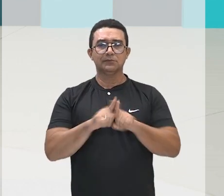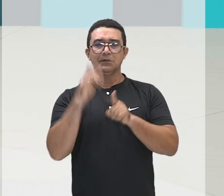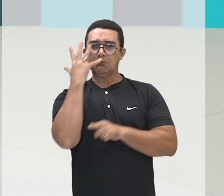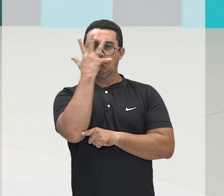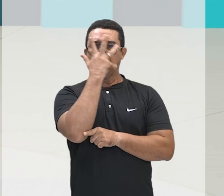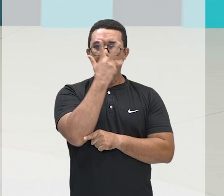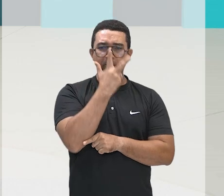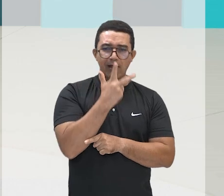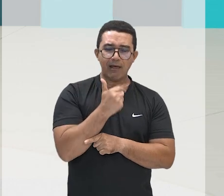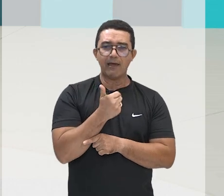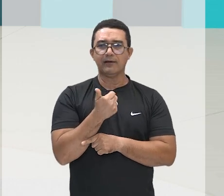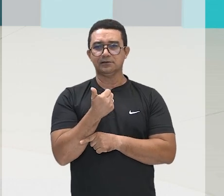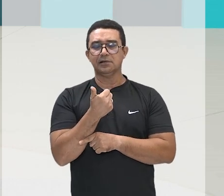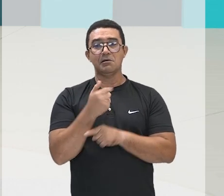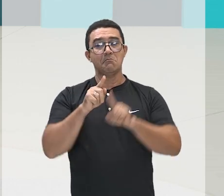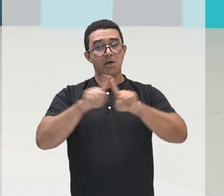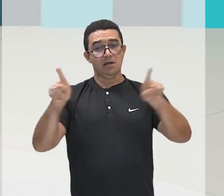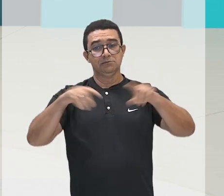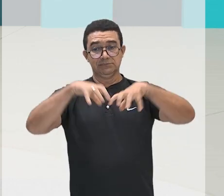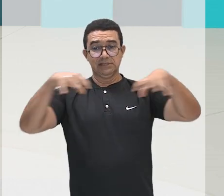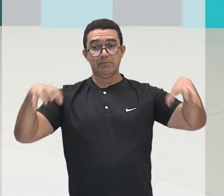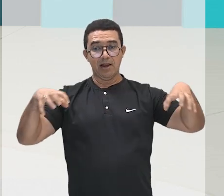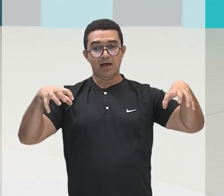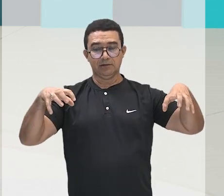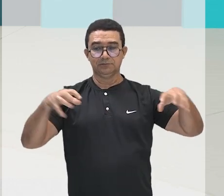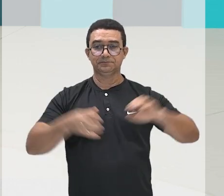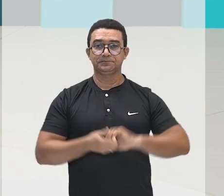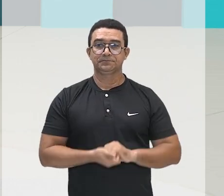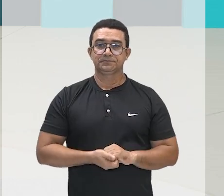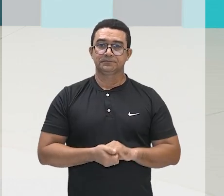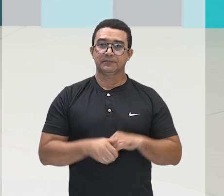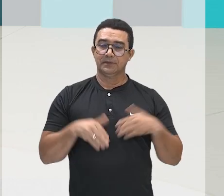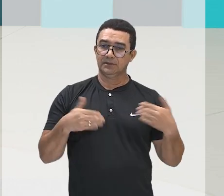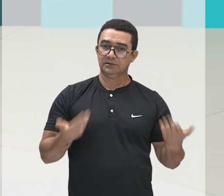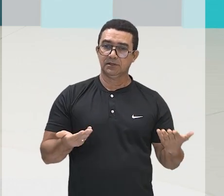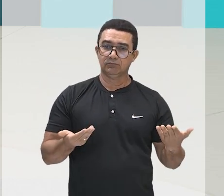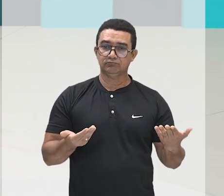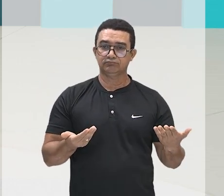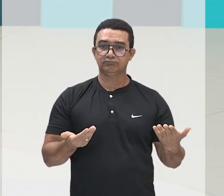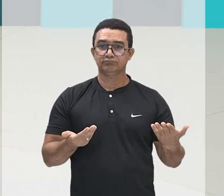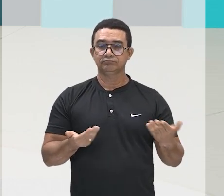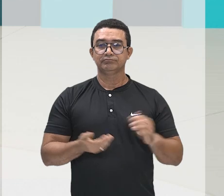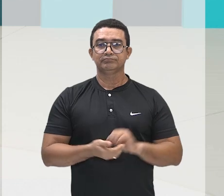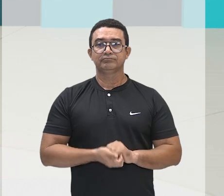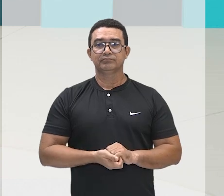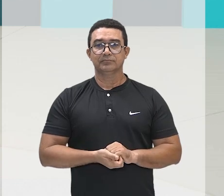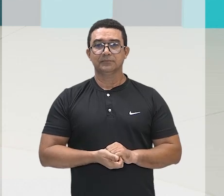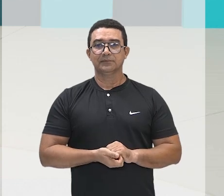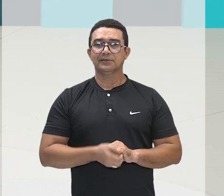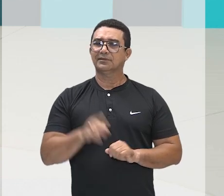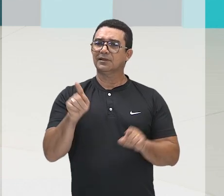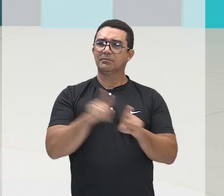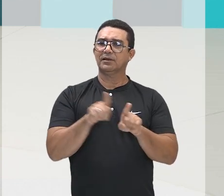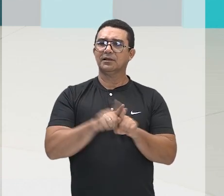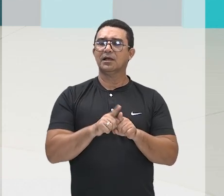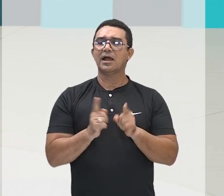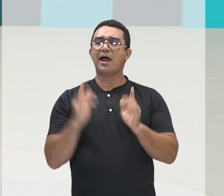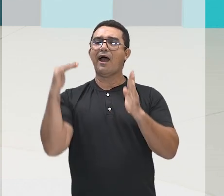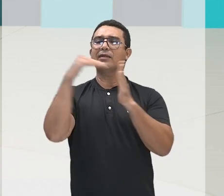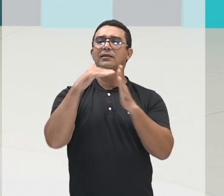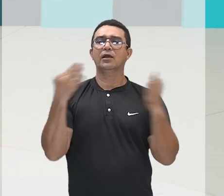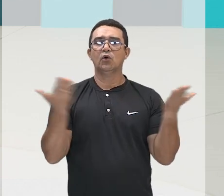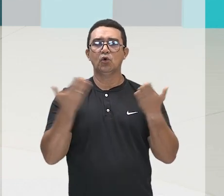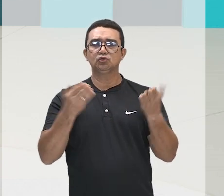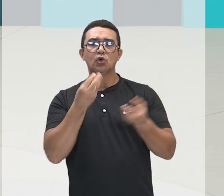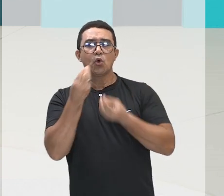beleza, certo? Mas eram coisas diferentes. E tanto que isso daí influenciou fortemente a nossa forma até hoje em dia